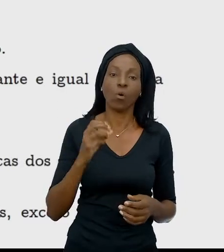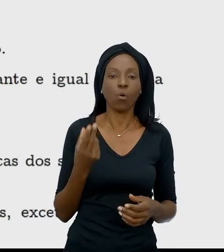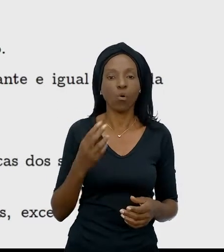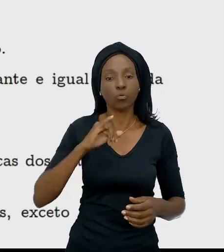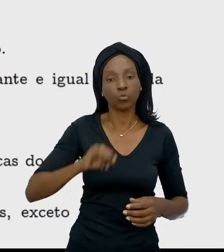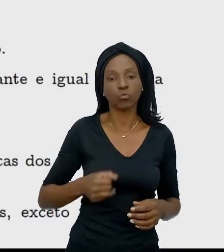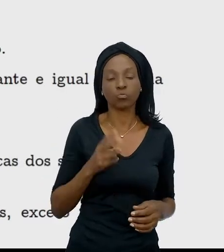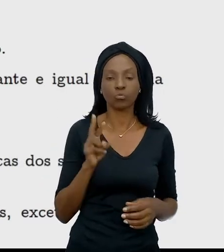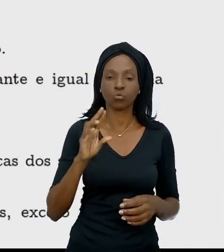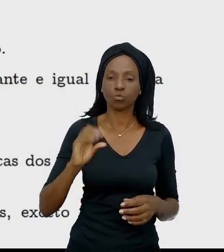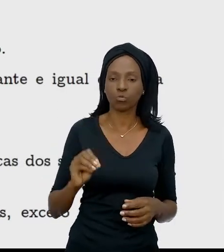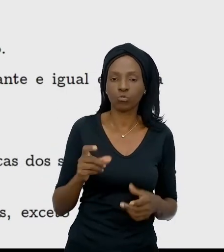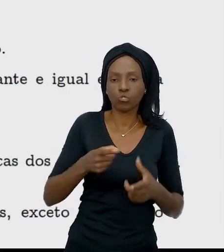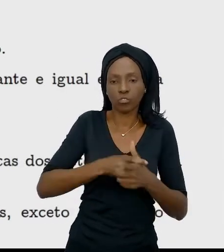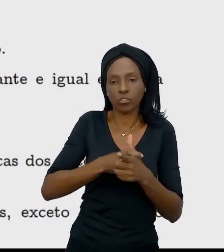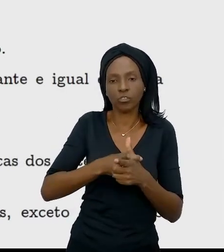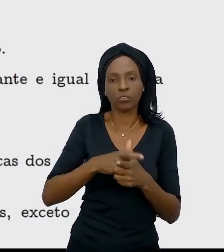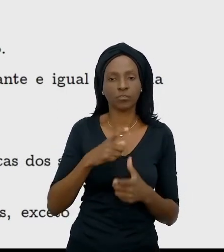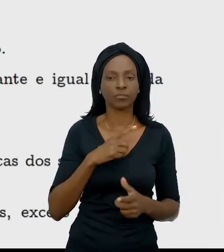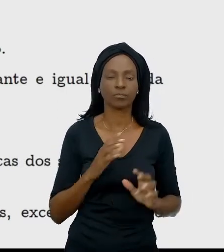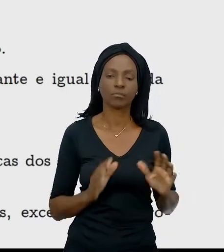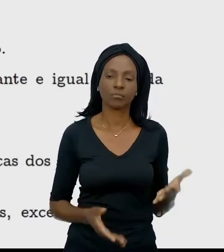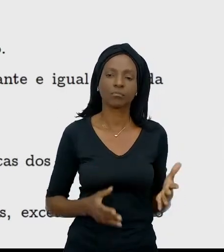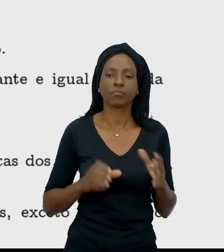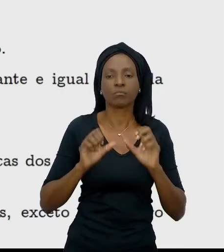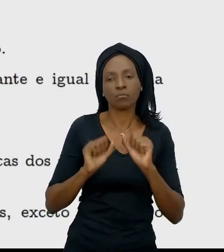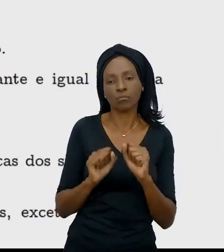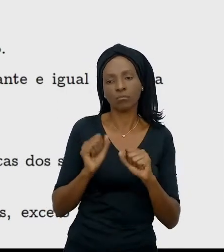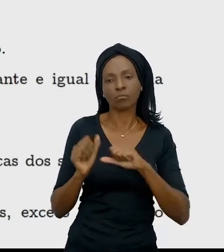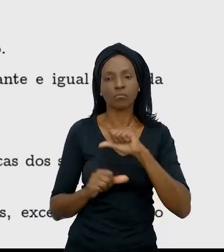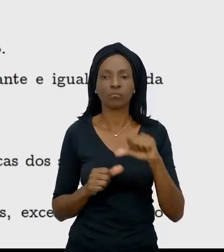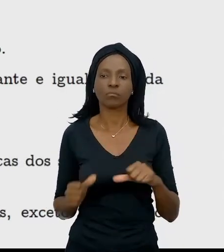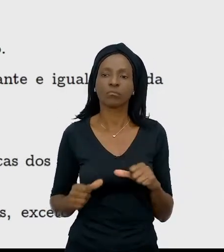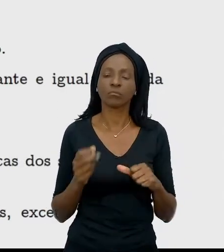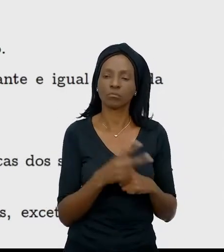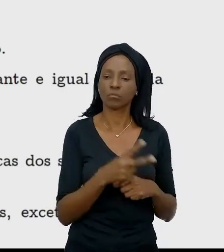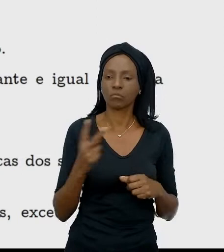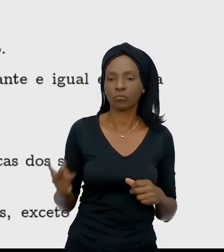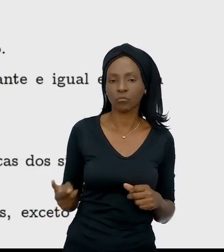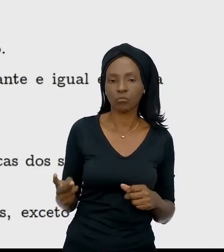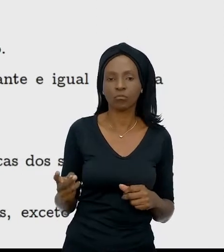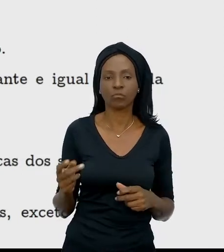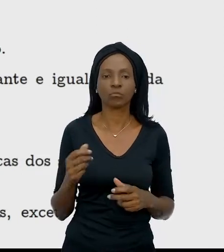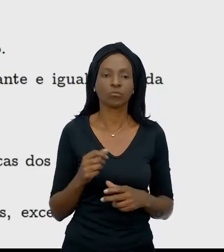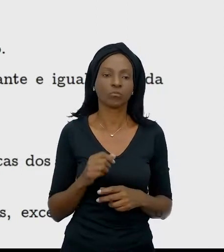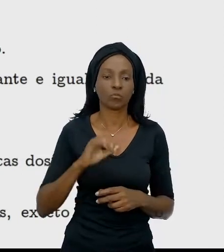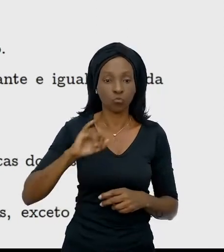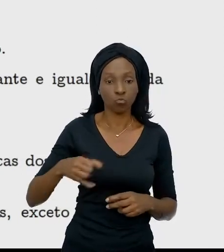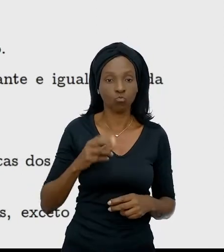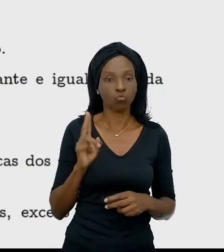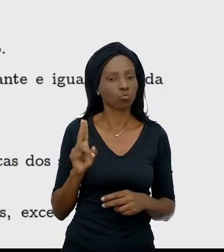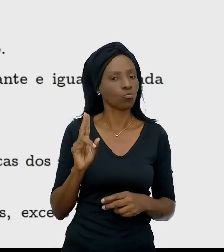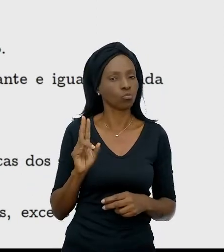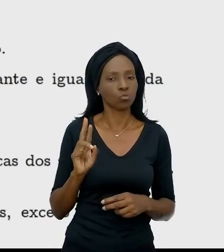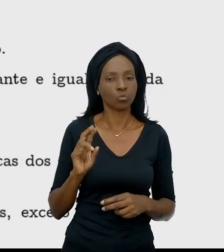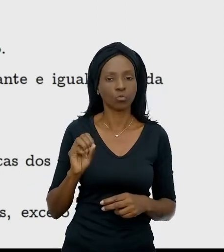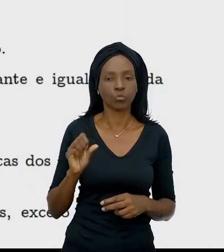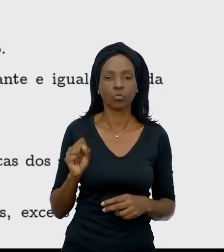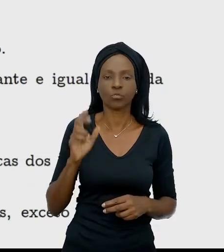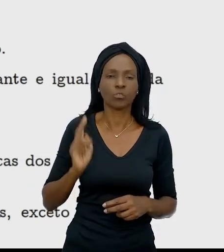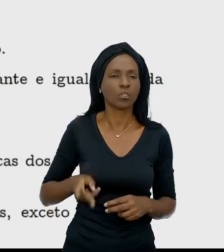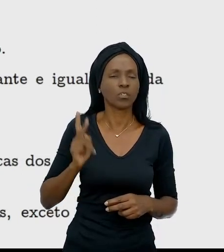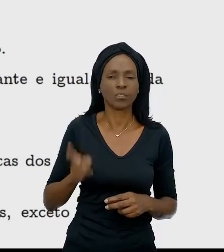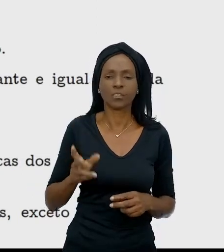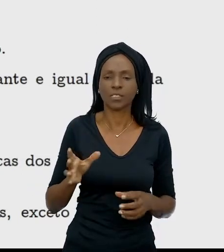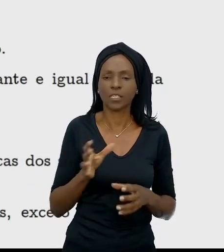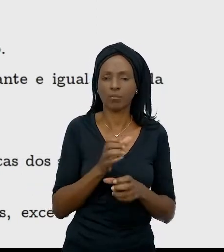dos juros do saldo devedor, podendo ser o reembolso de ambos, sendo que os juros são sempre calculados sobre o